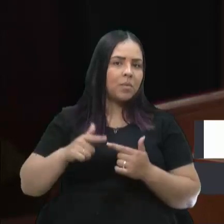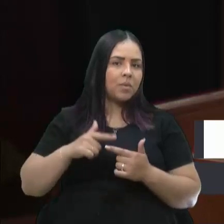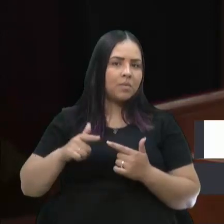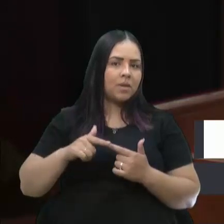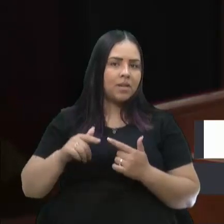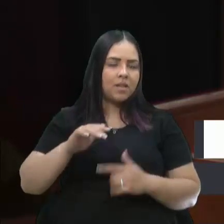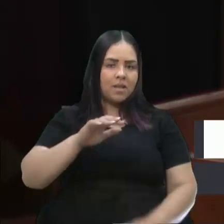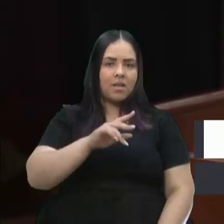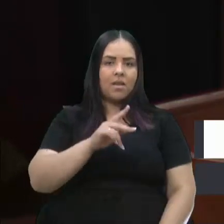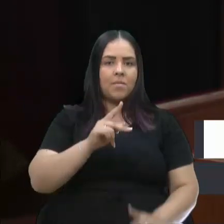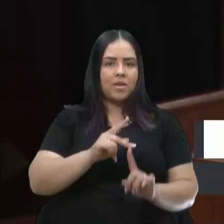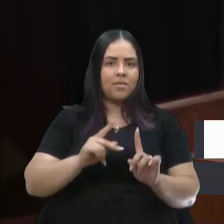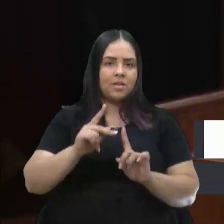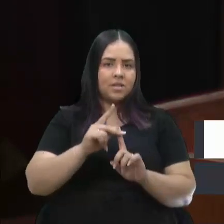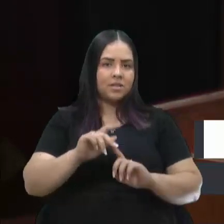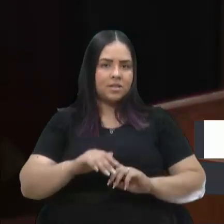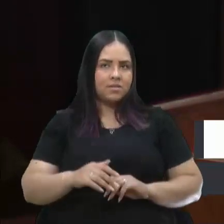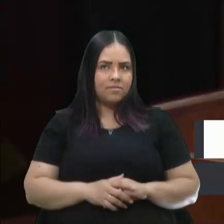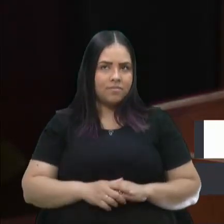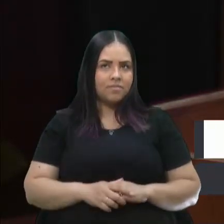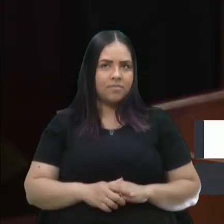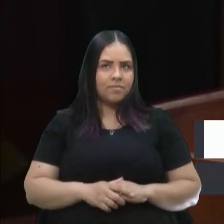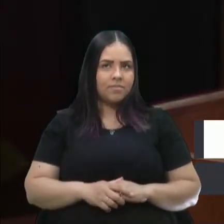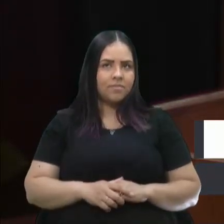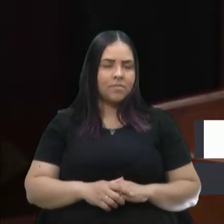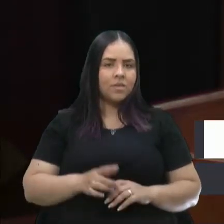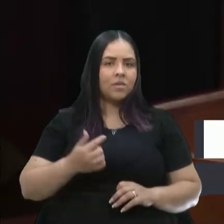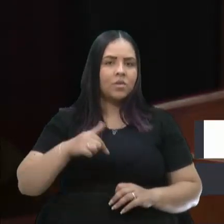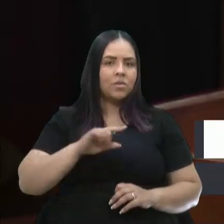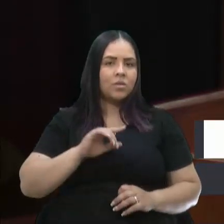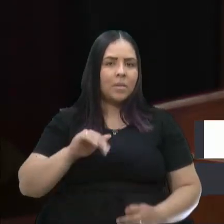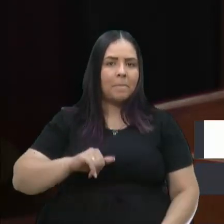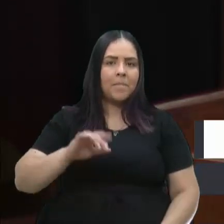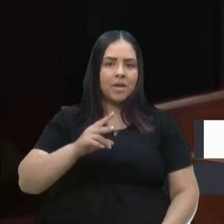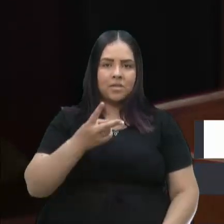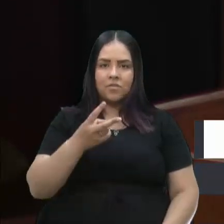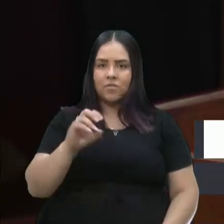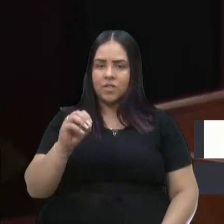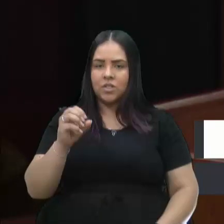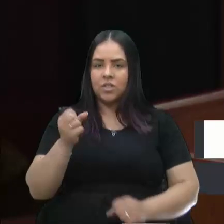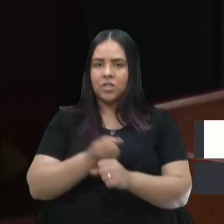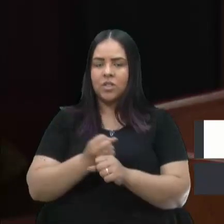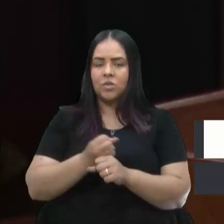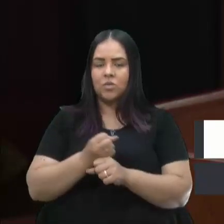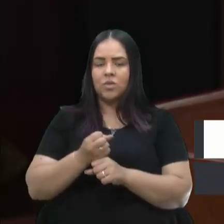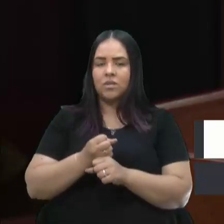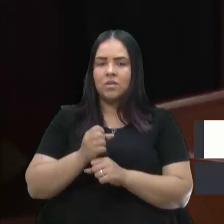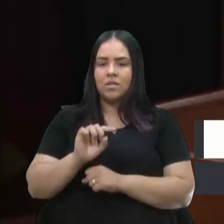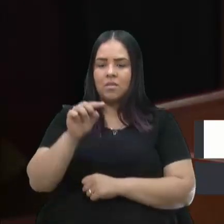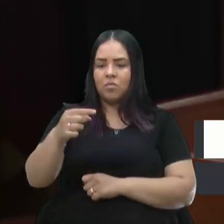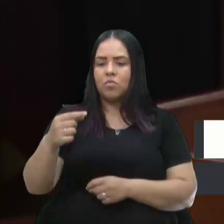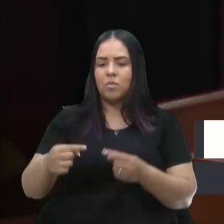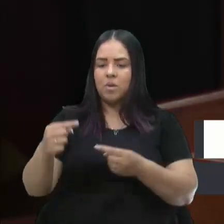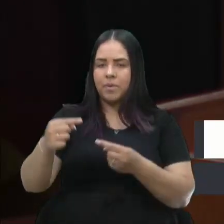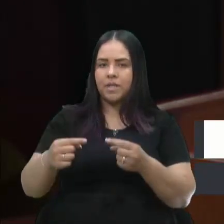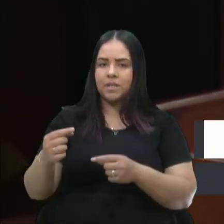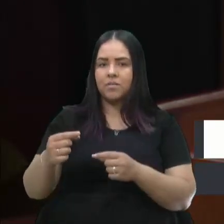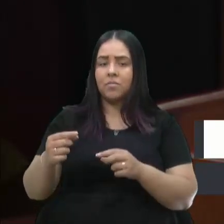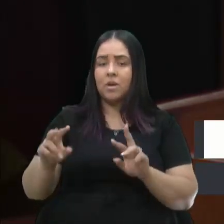Previdência. E aí nós estamos aqui, mais de 20 anos depois, debatendo uma situação que deveria ter